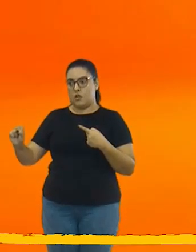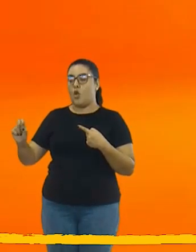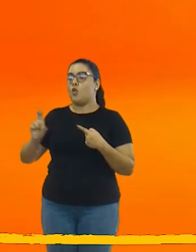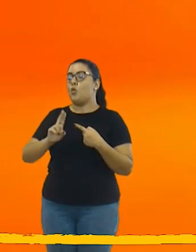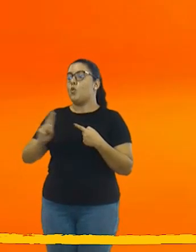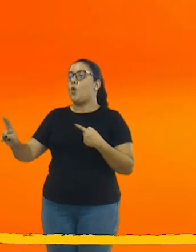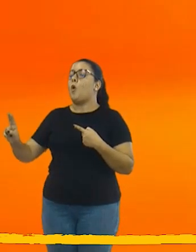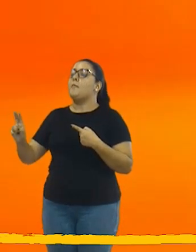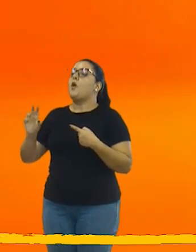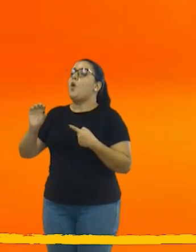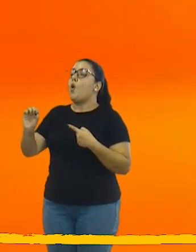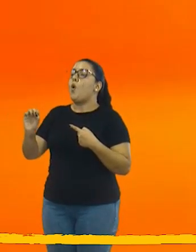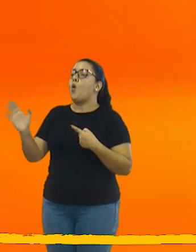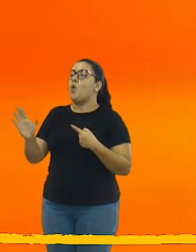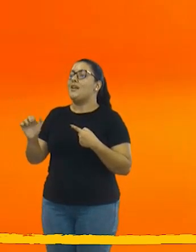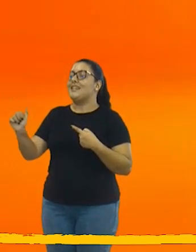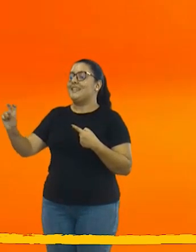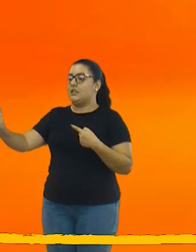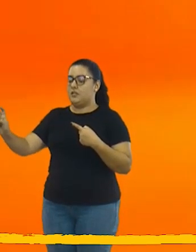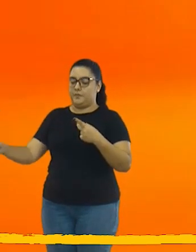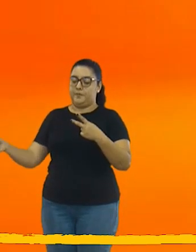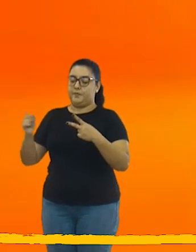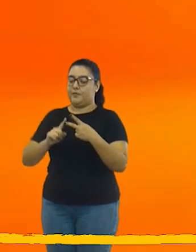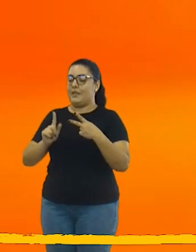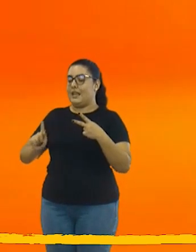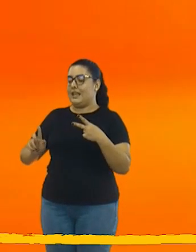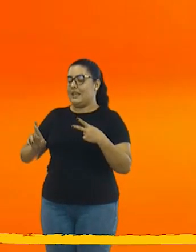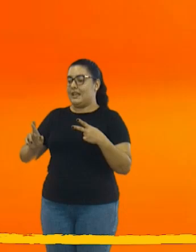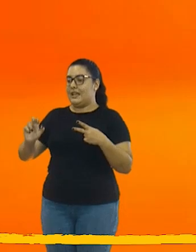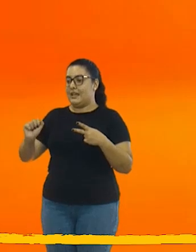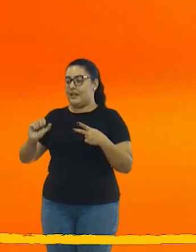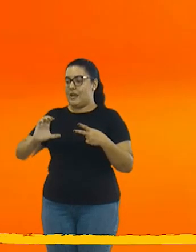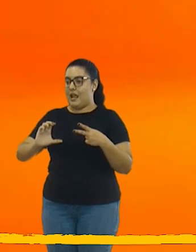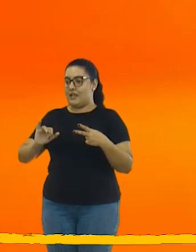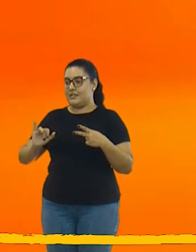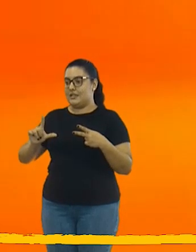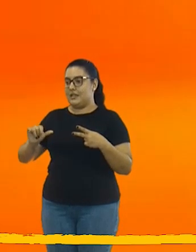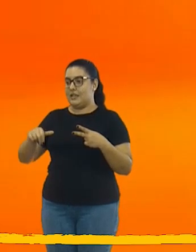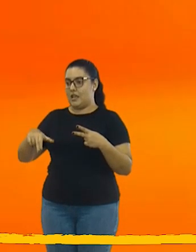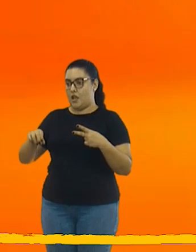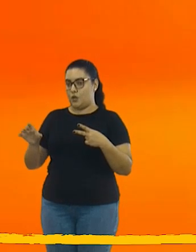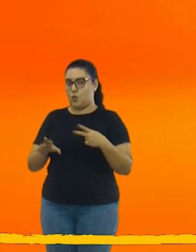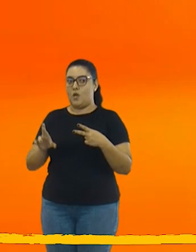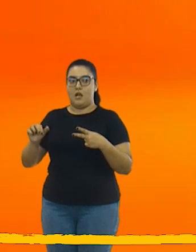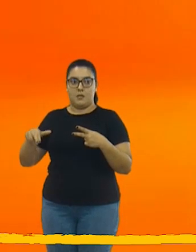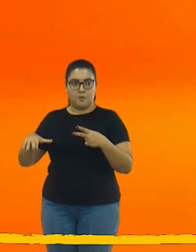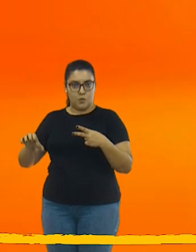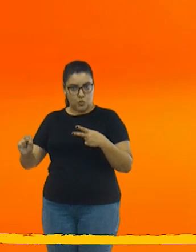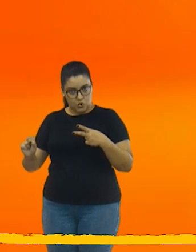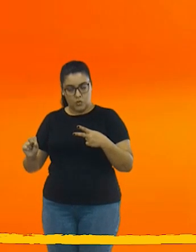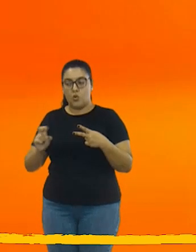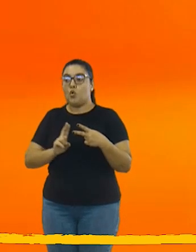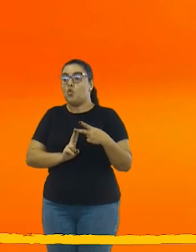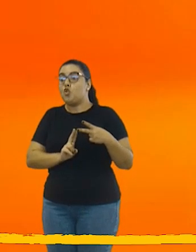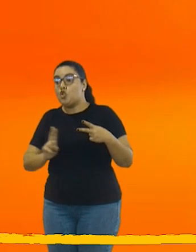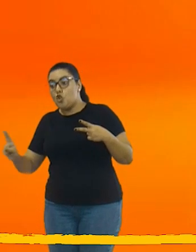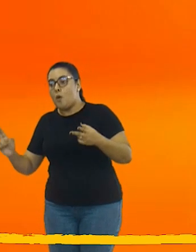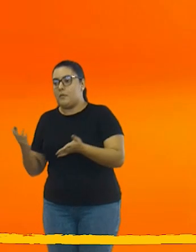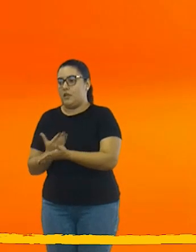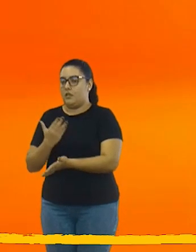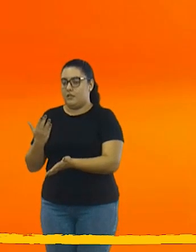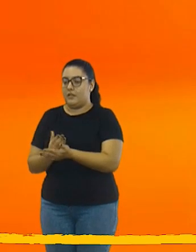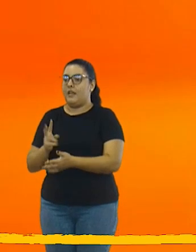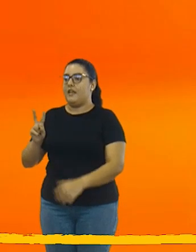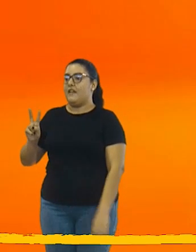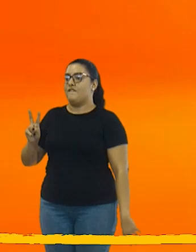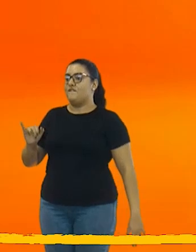15, e Graciliano Ramos, com uma não menos monumental obra intitulada